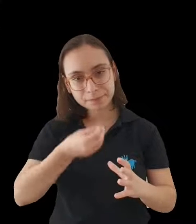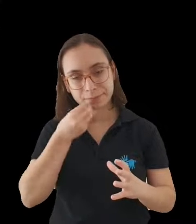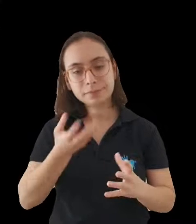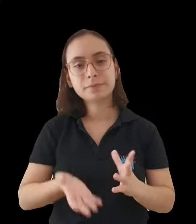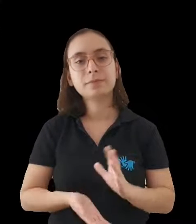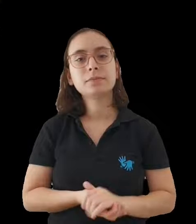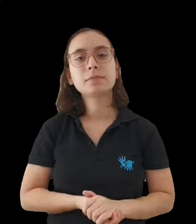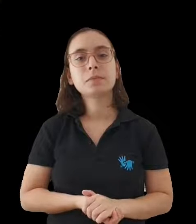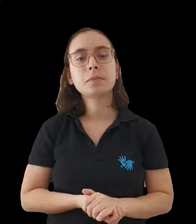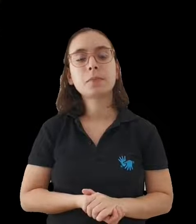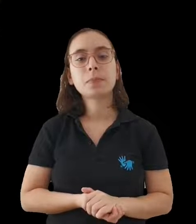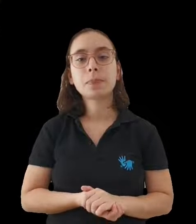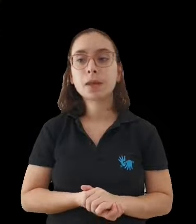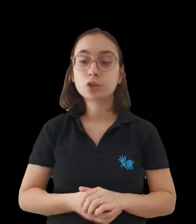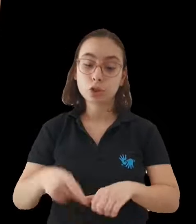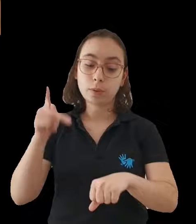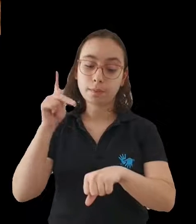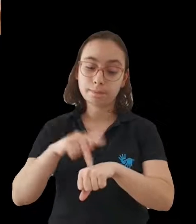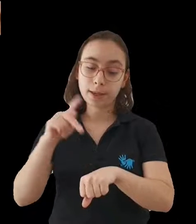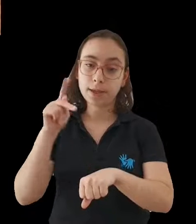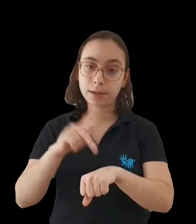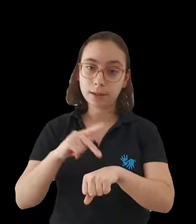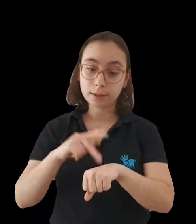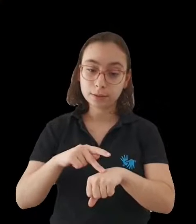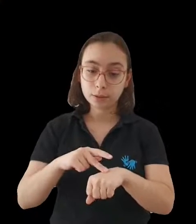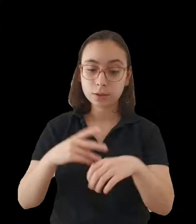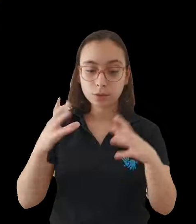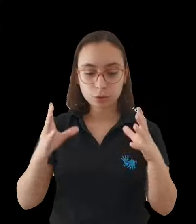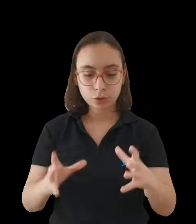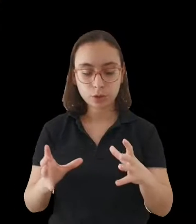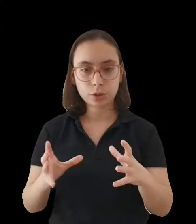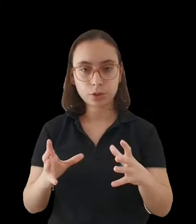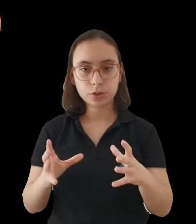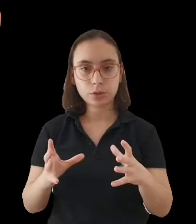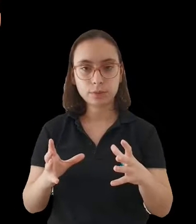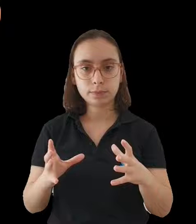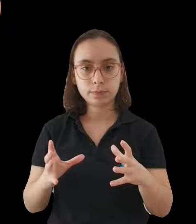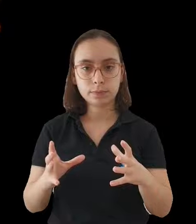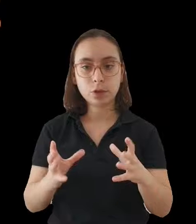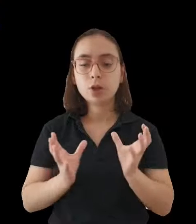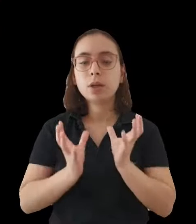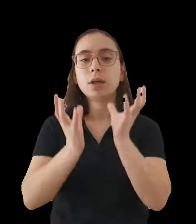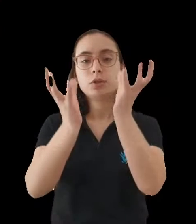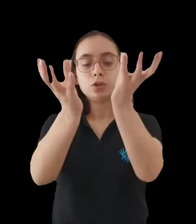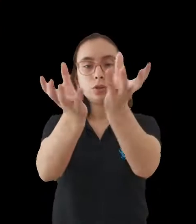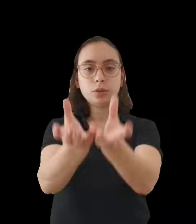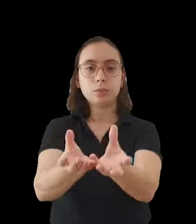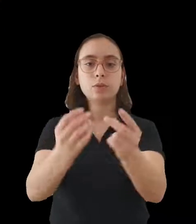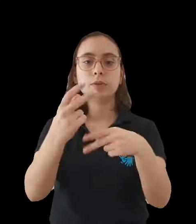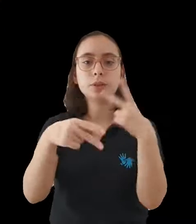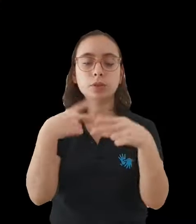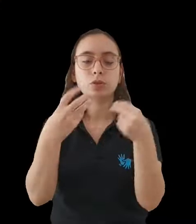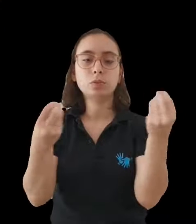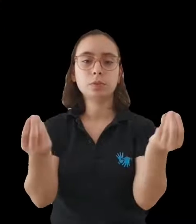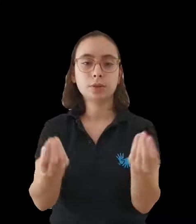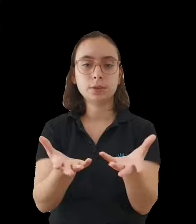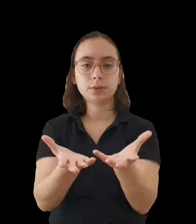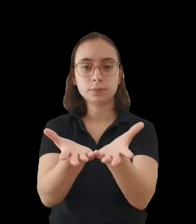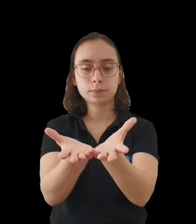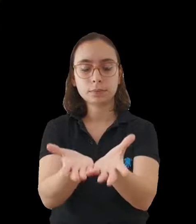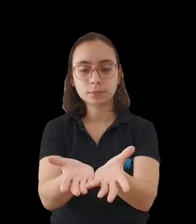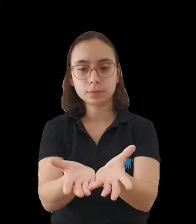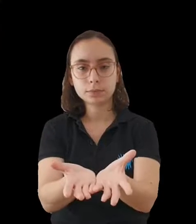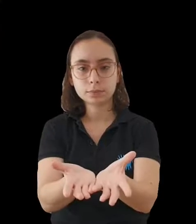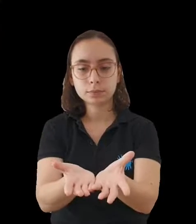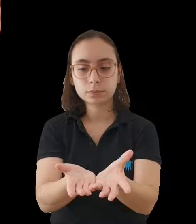uma pedra e os ingredientes, e aí a gente entregou para vocês, né? Então agora é